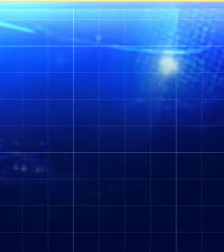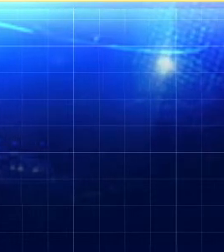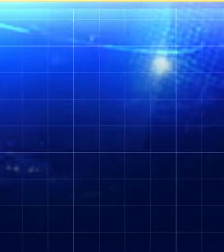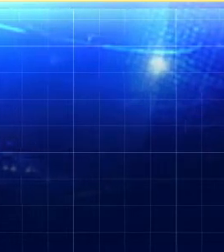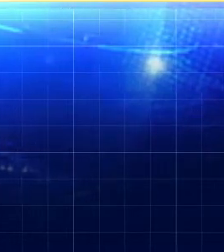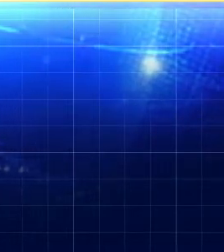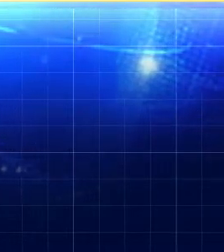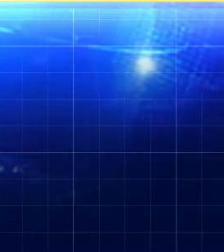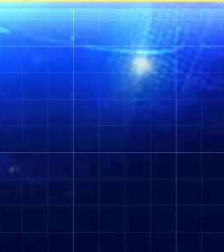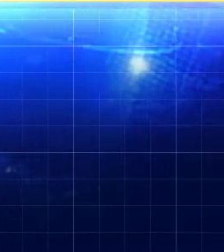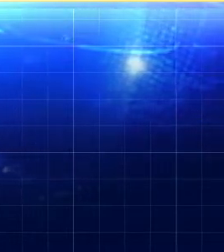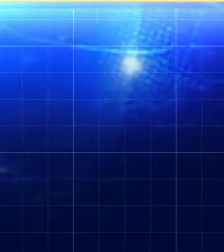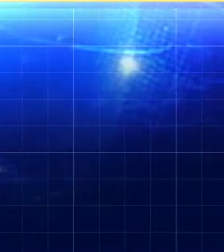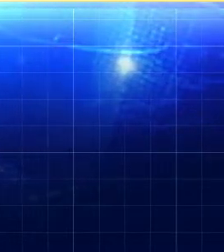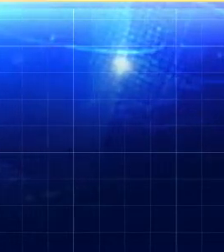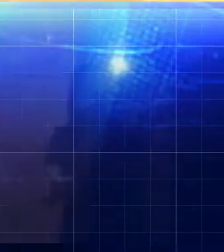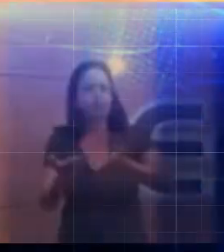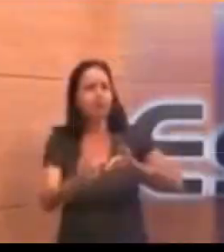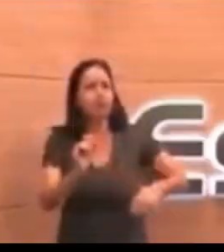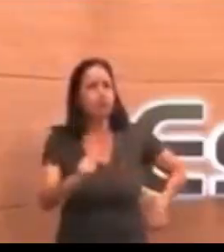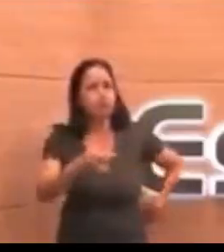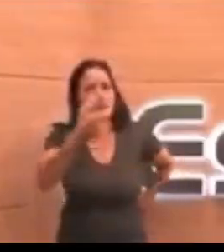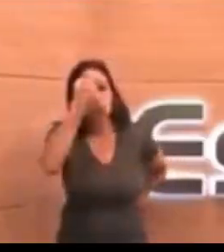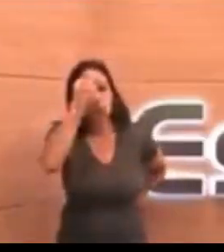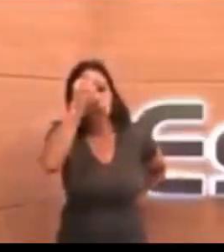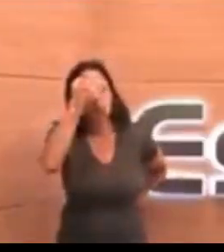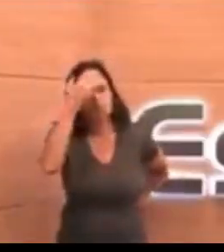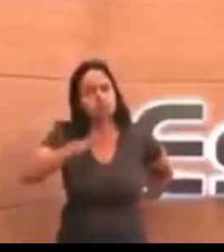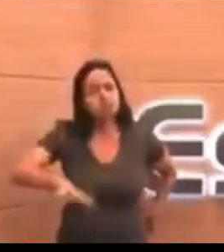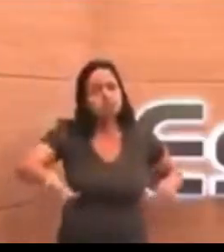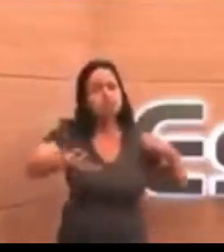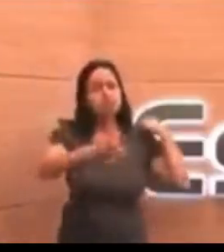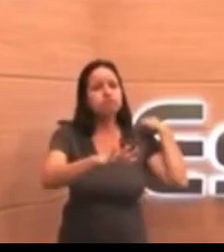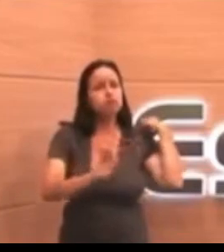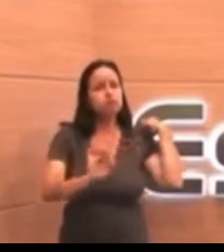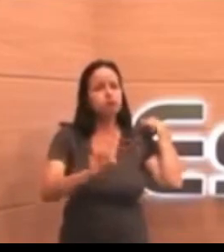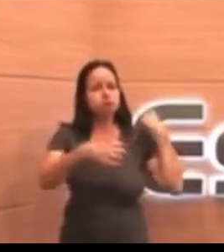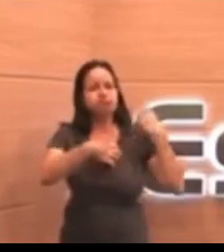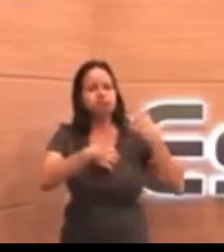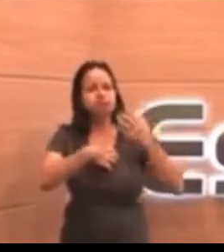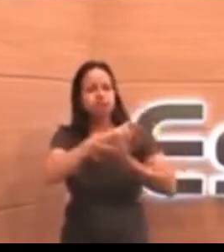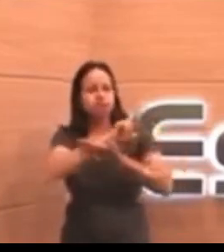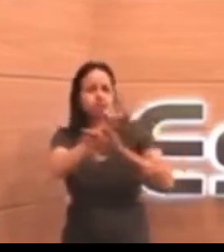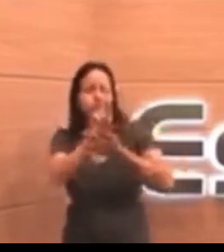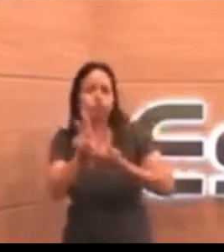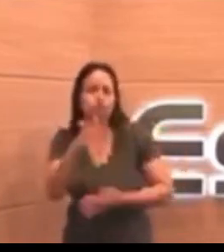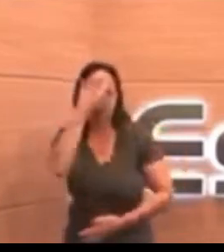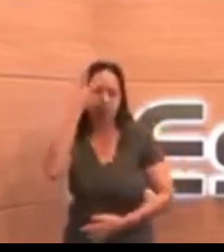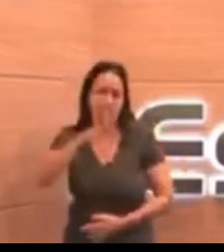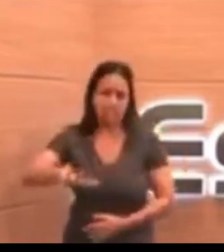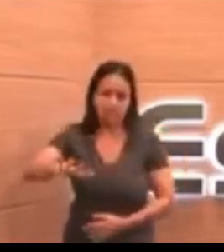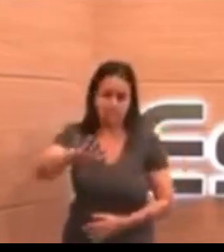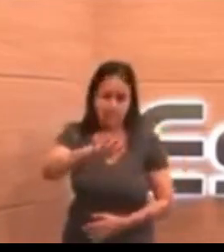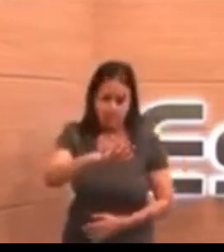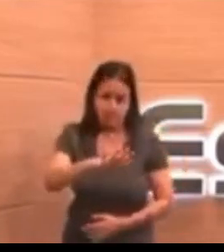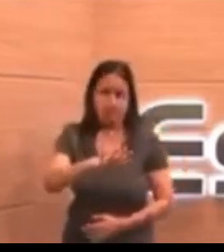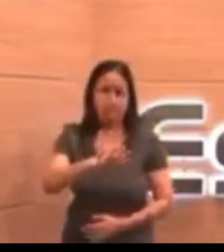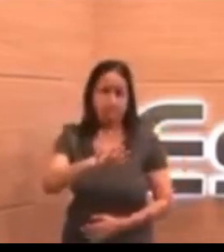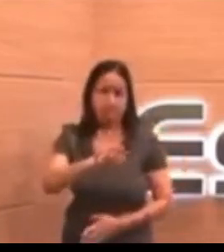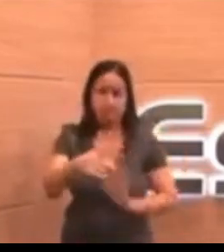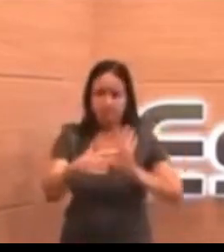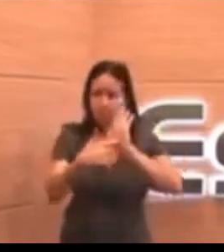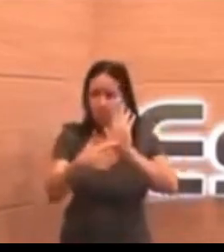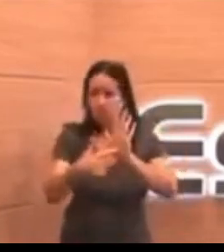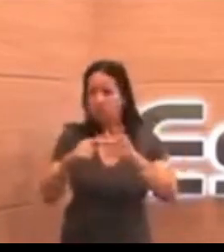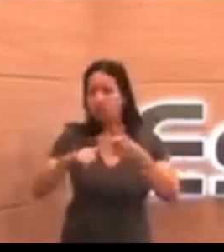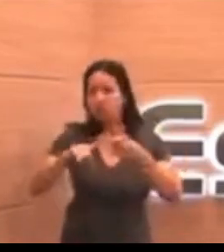disputa forte da consciência da população, que contou com diversos atores. Destaco aqui o